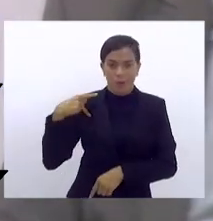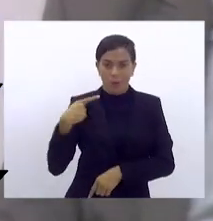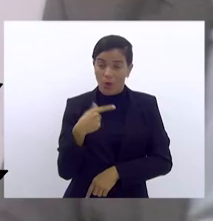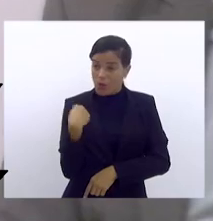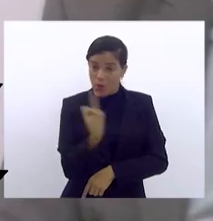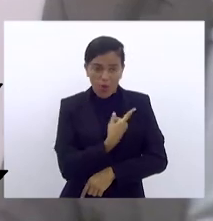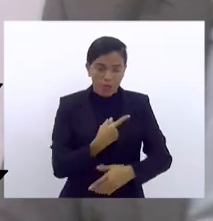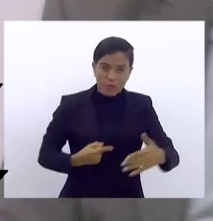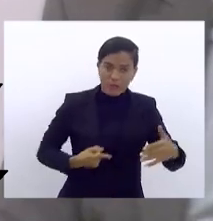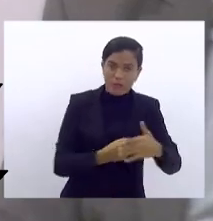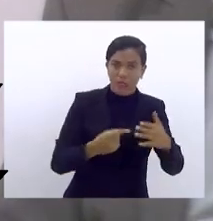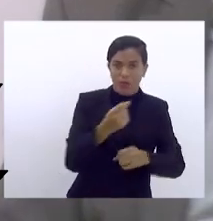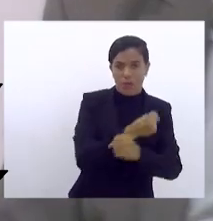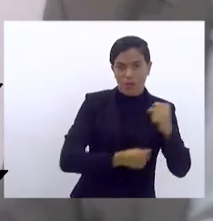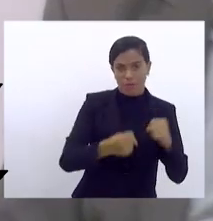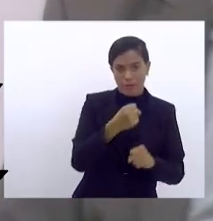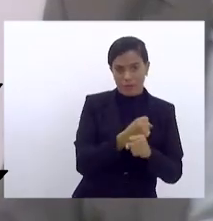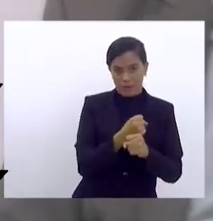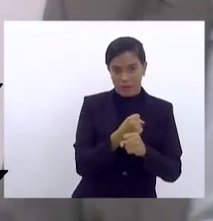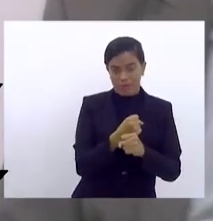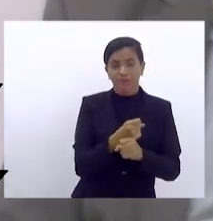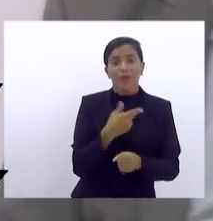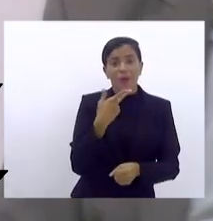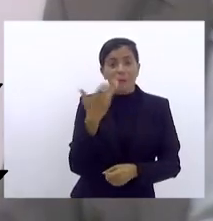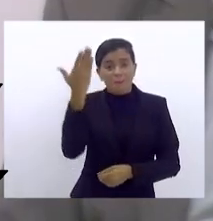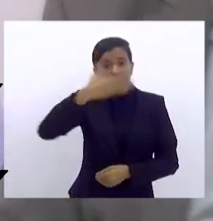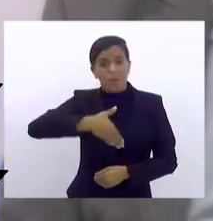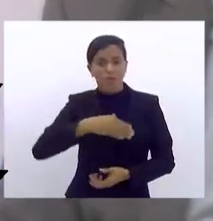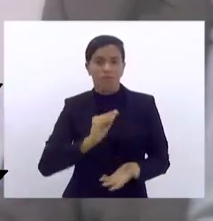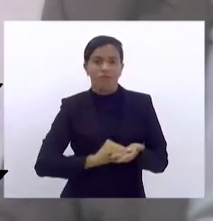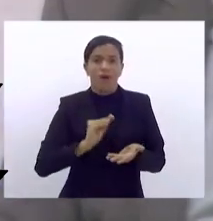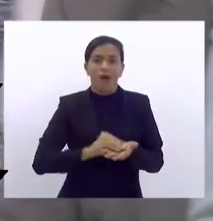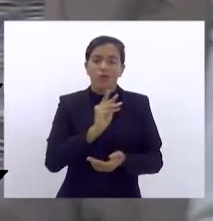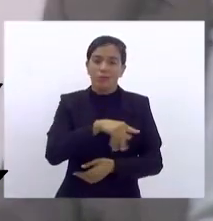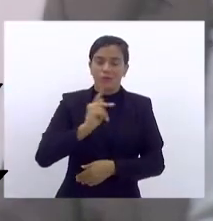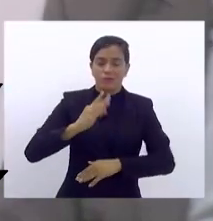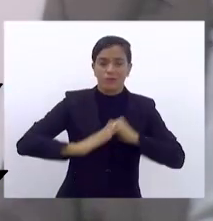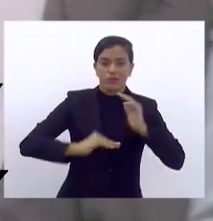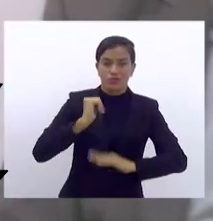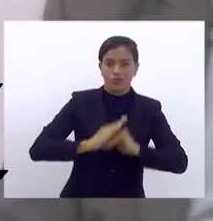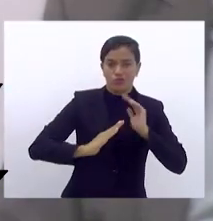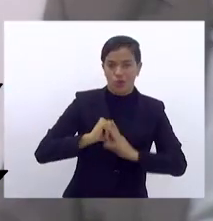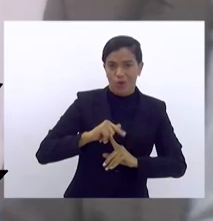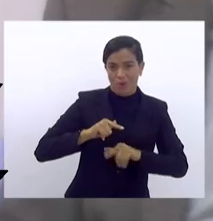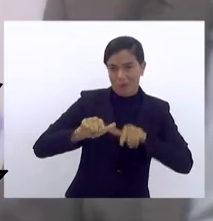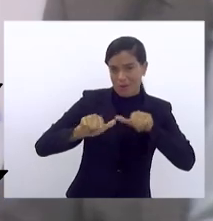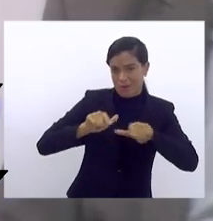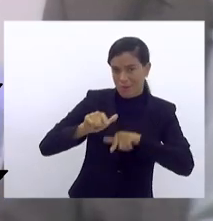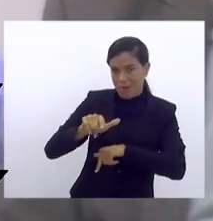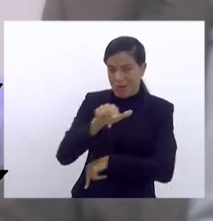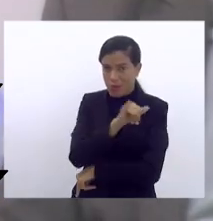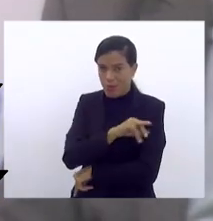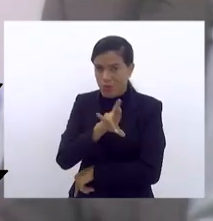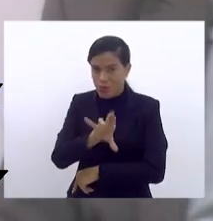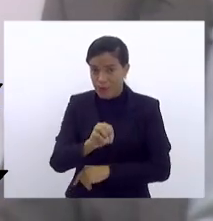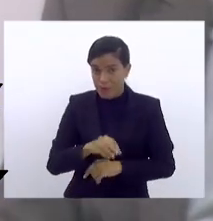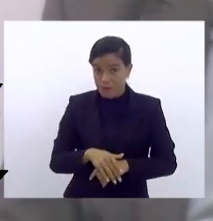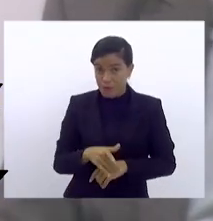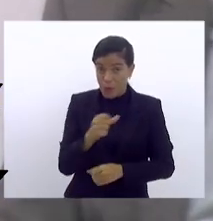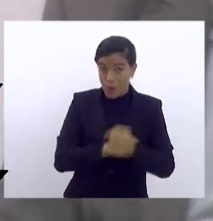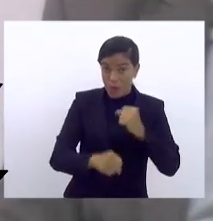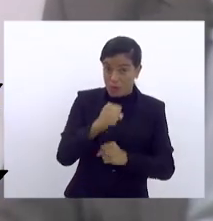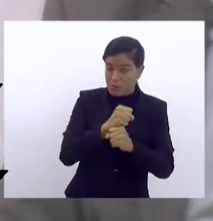realizada no ano passado que mostrava a carência de profissionais no estado do Rio de Janeiro aliás ano passado a gente teve uma experiência